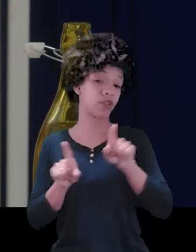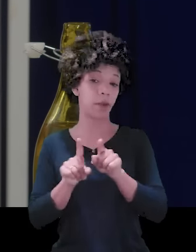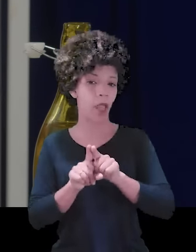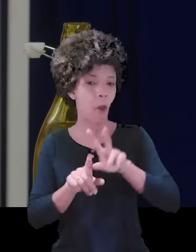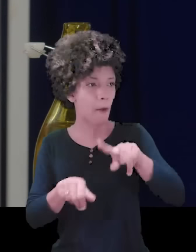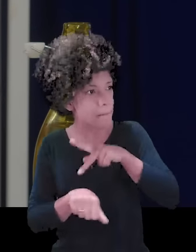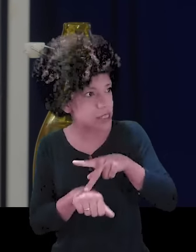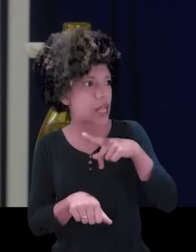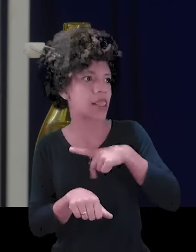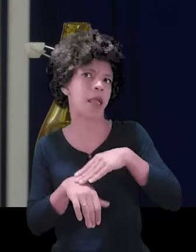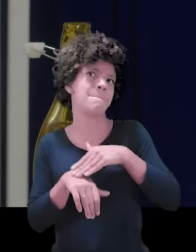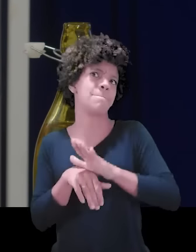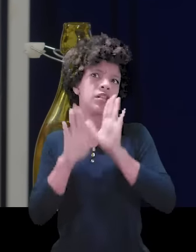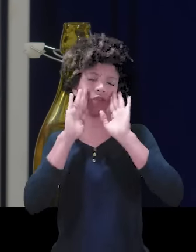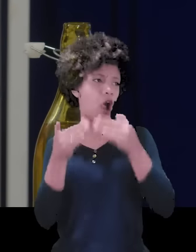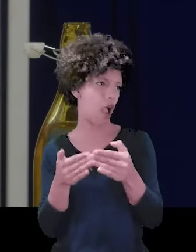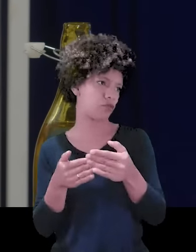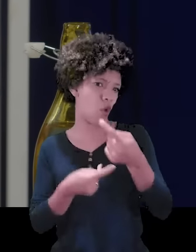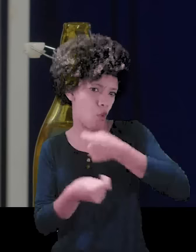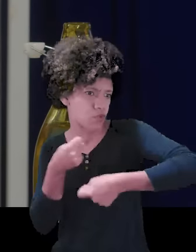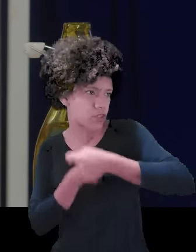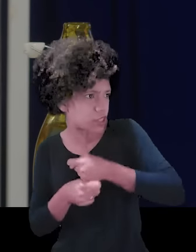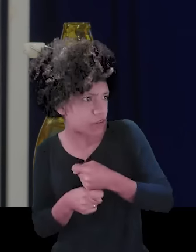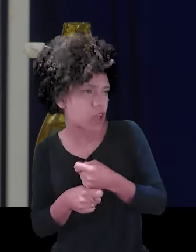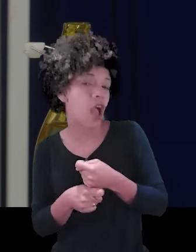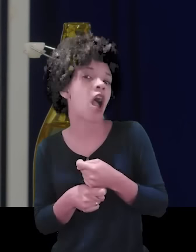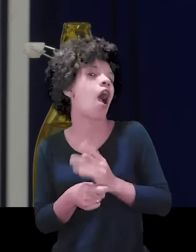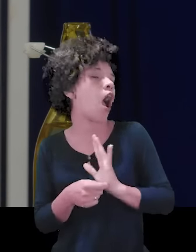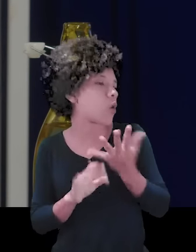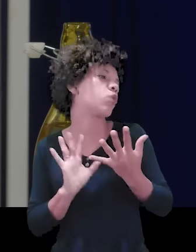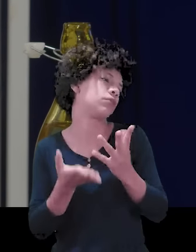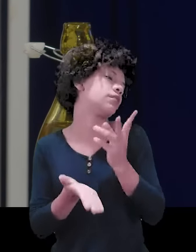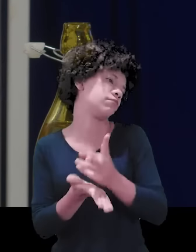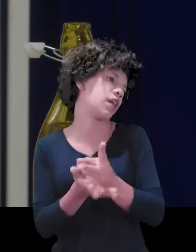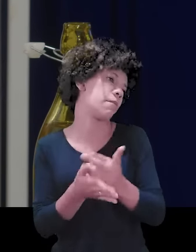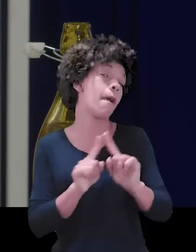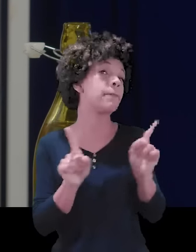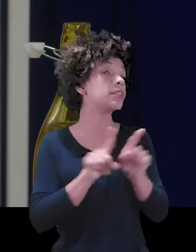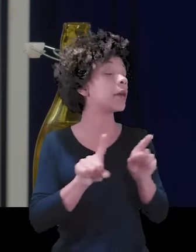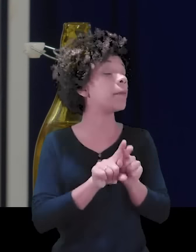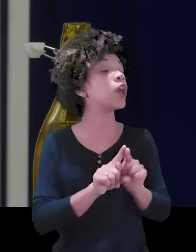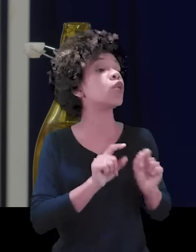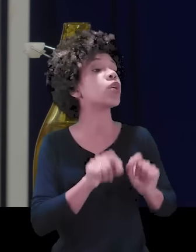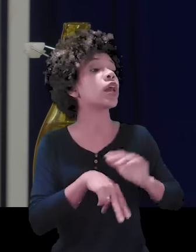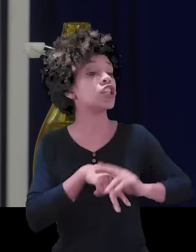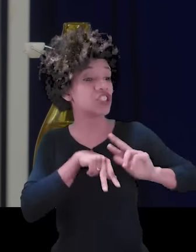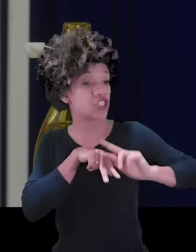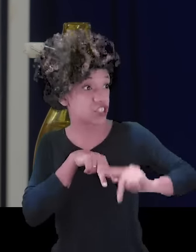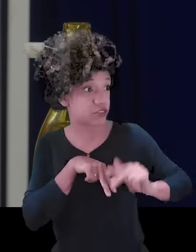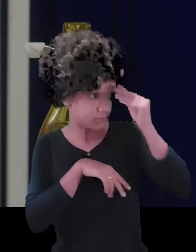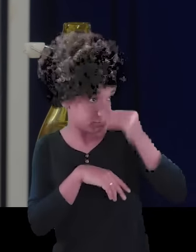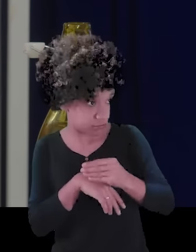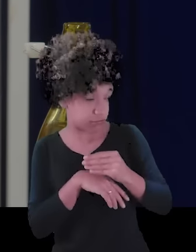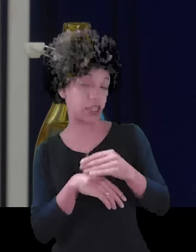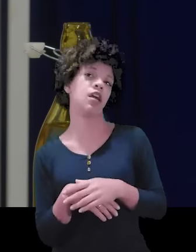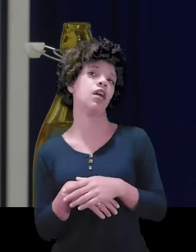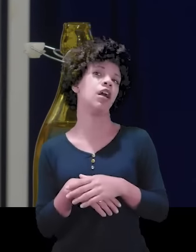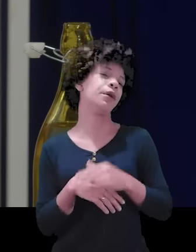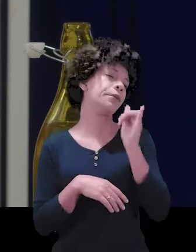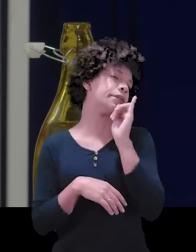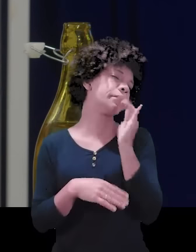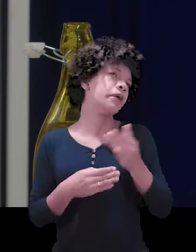que você tem isso mais acentuado tráfico ele ocorre com mais frequência só que existe também a questão de gênero vulnerabilidade de